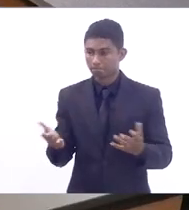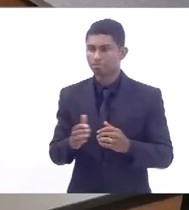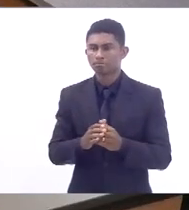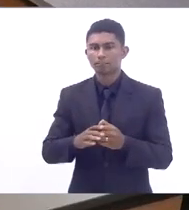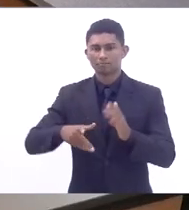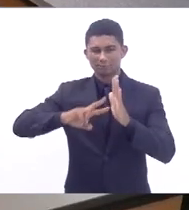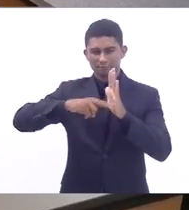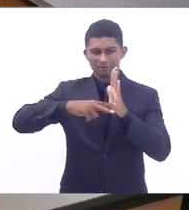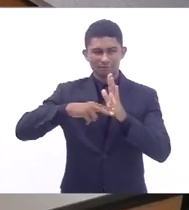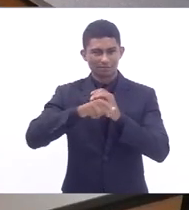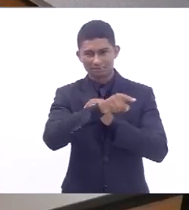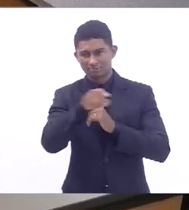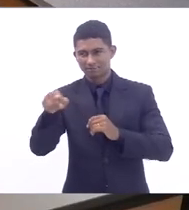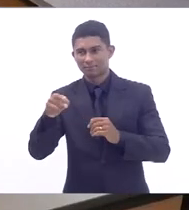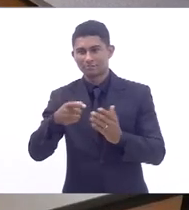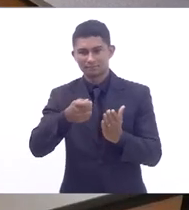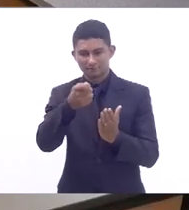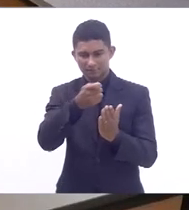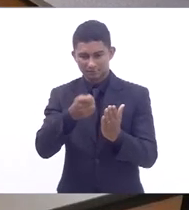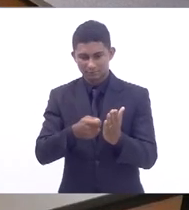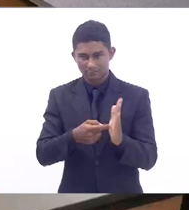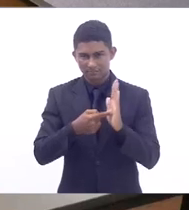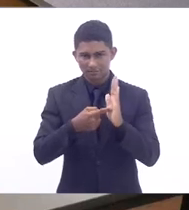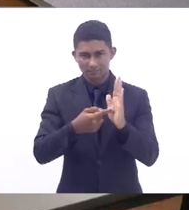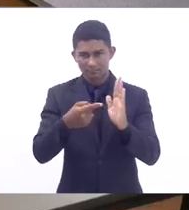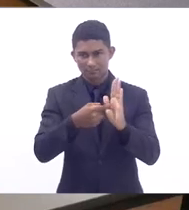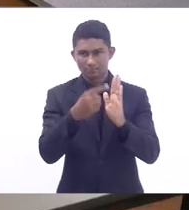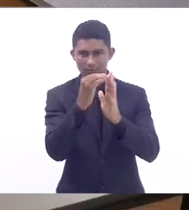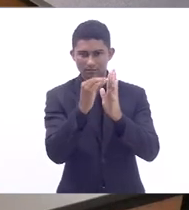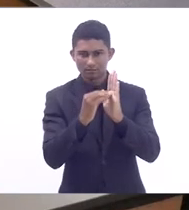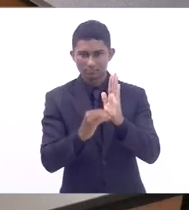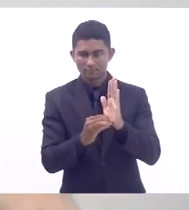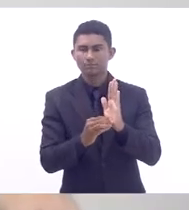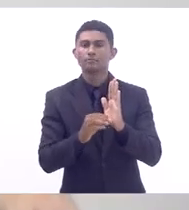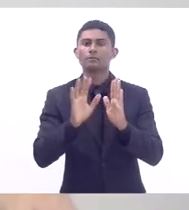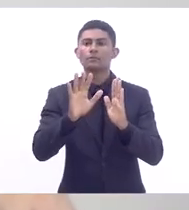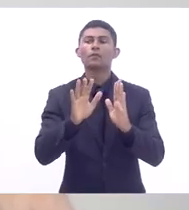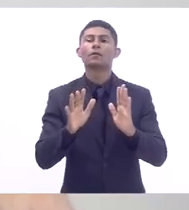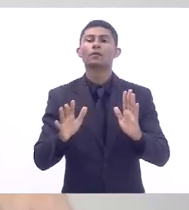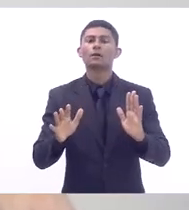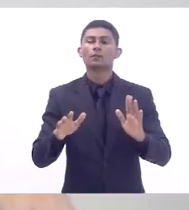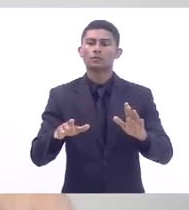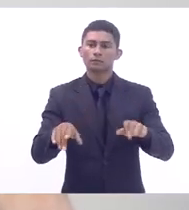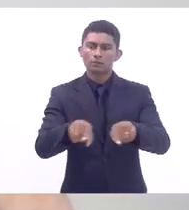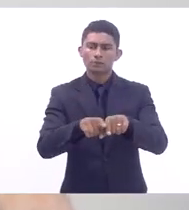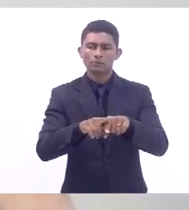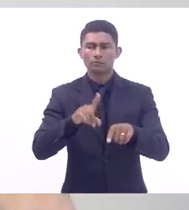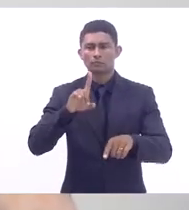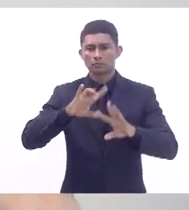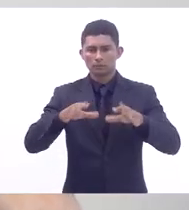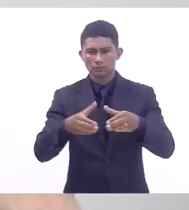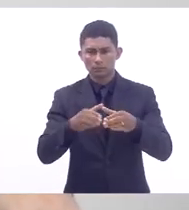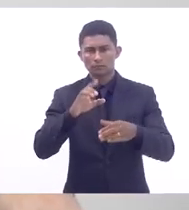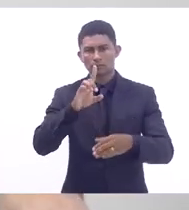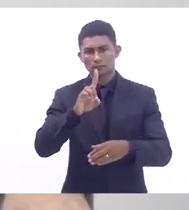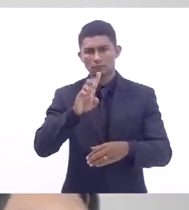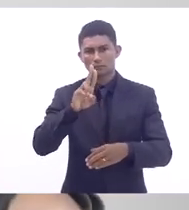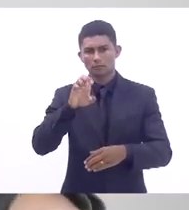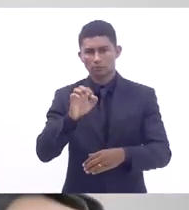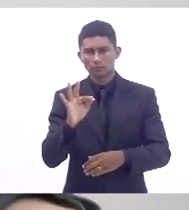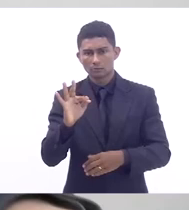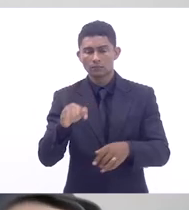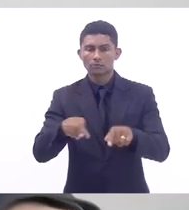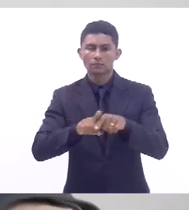sinto perde agora se manifestou por escrito mas tanto O que é a doença quanto às doenças também